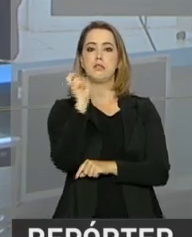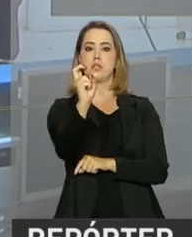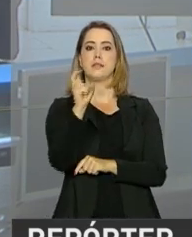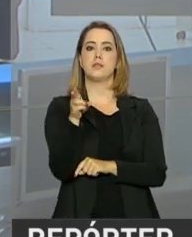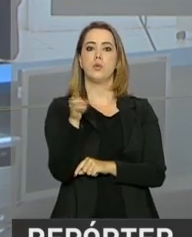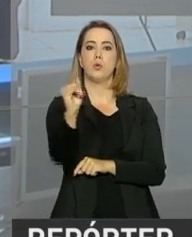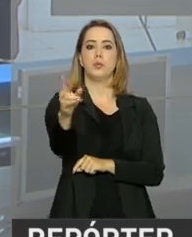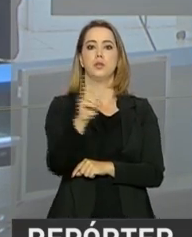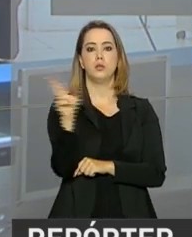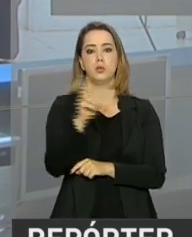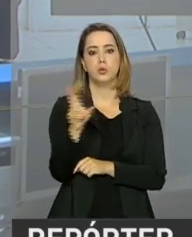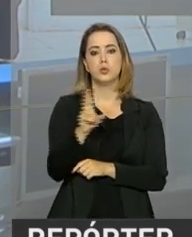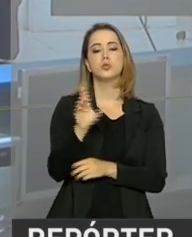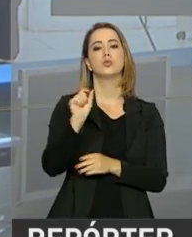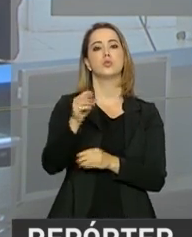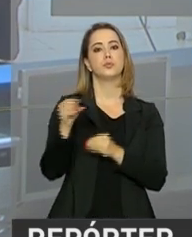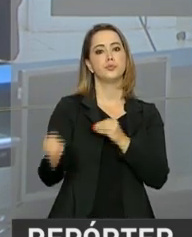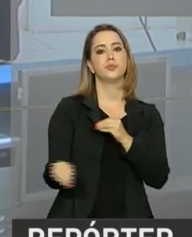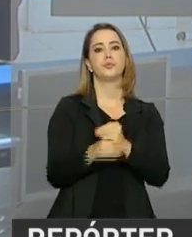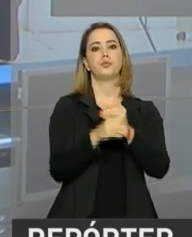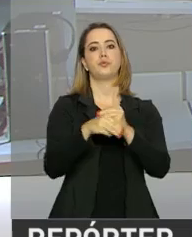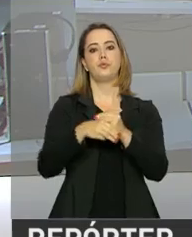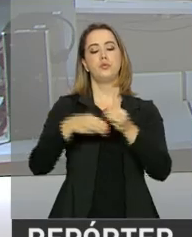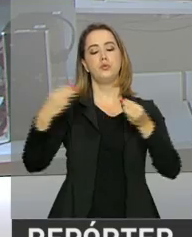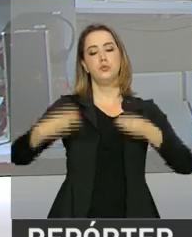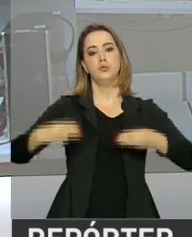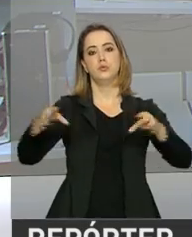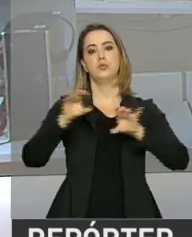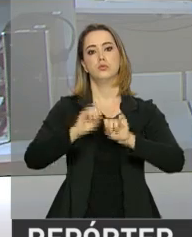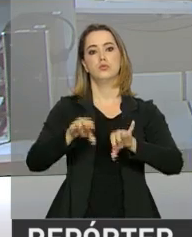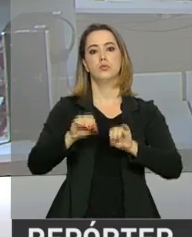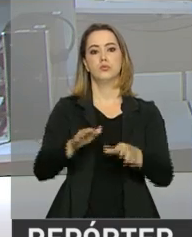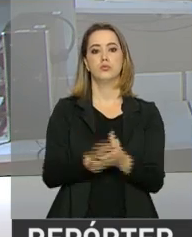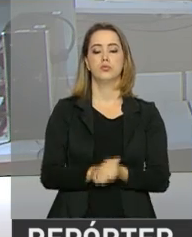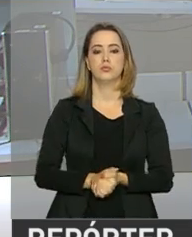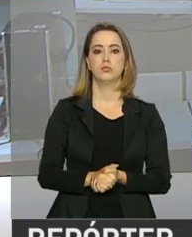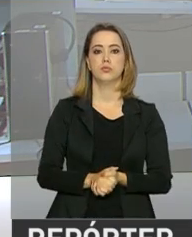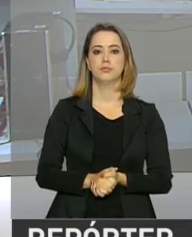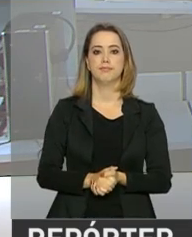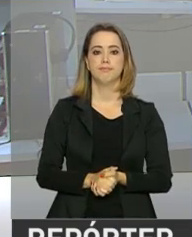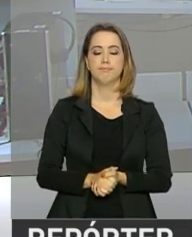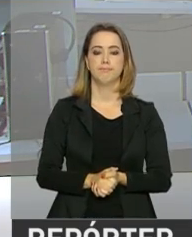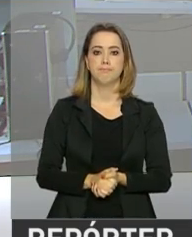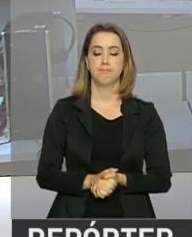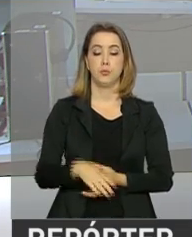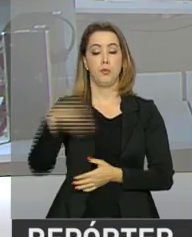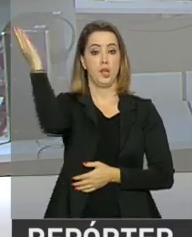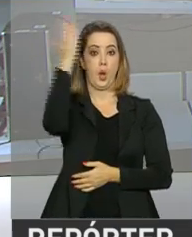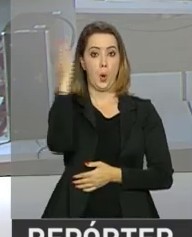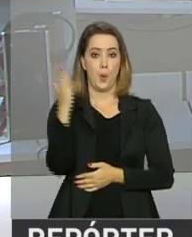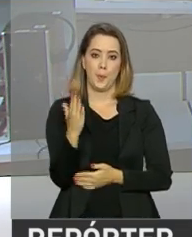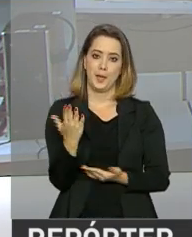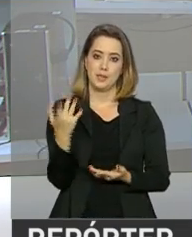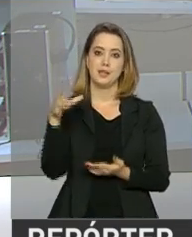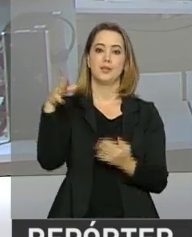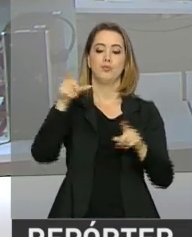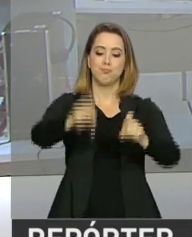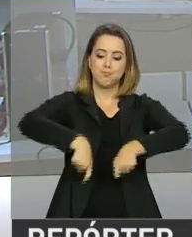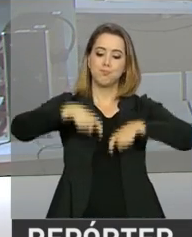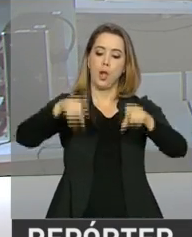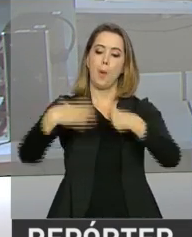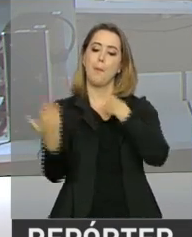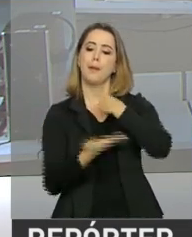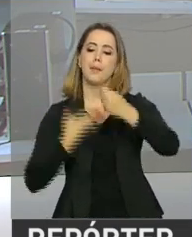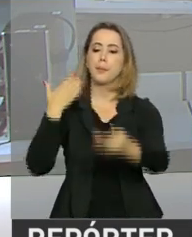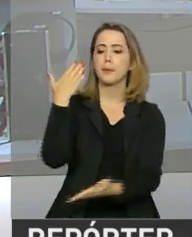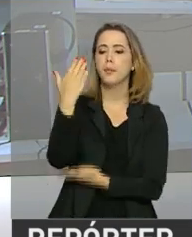reais em créditos suplementares ao MEC o Brasil Dev entre 211 e 215 milhões de